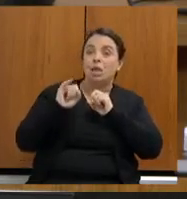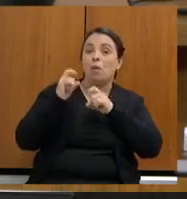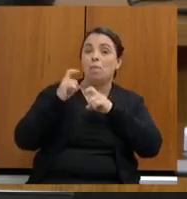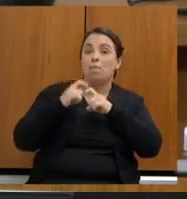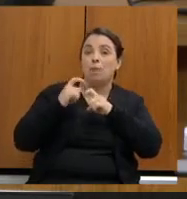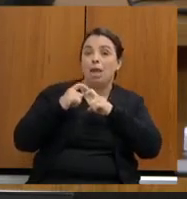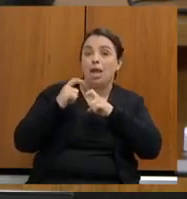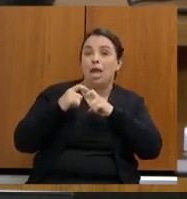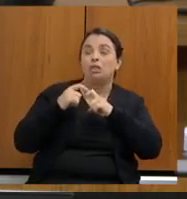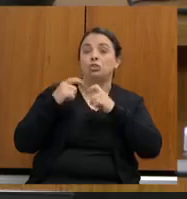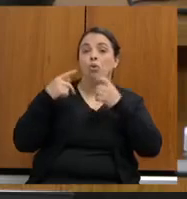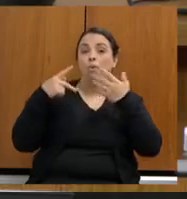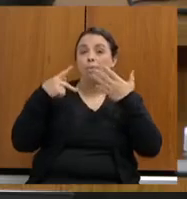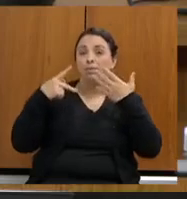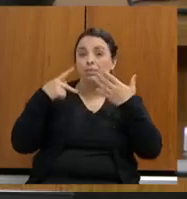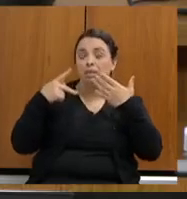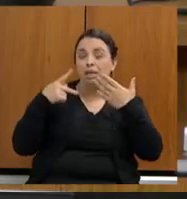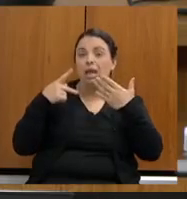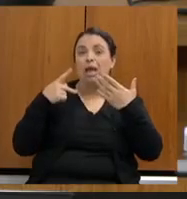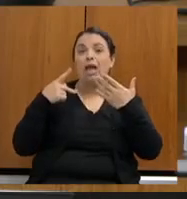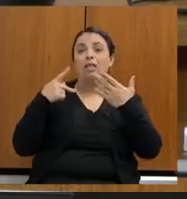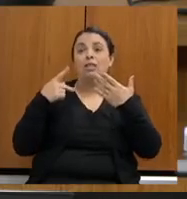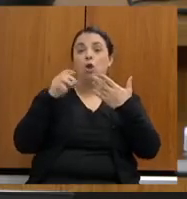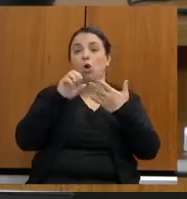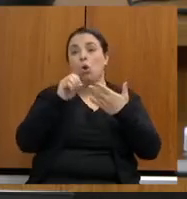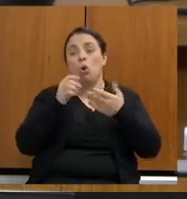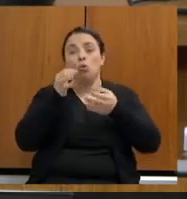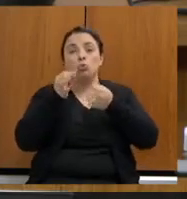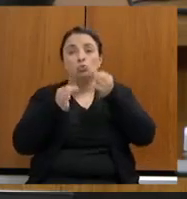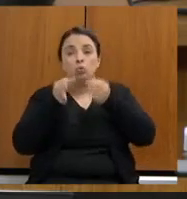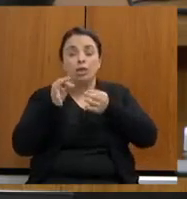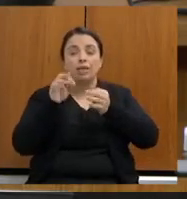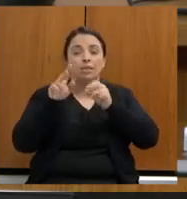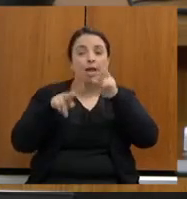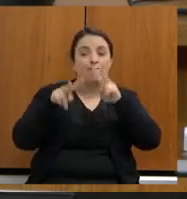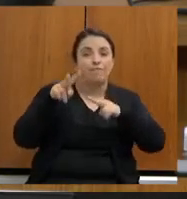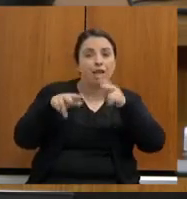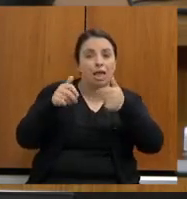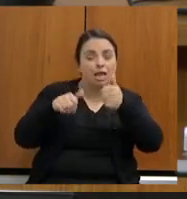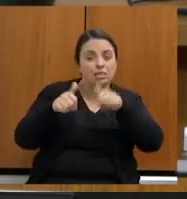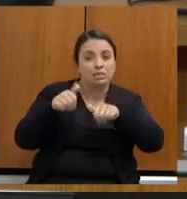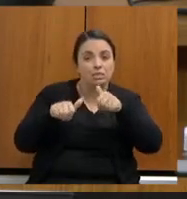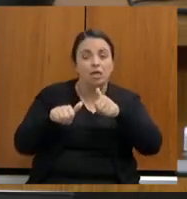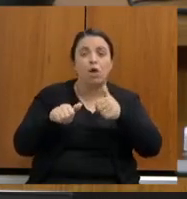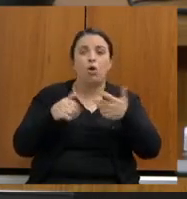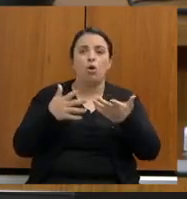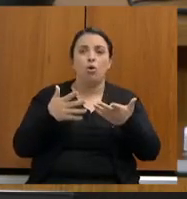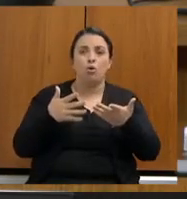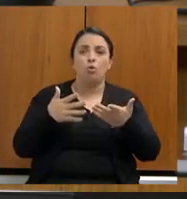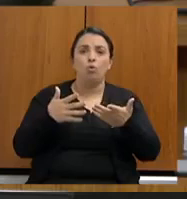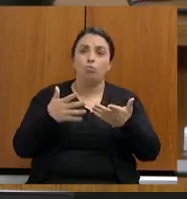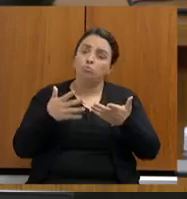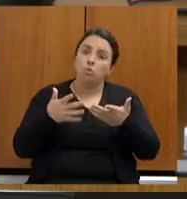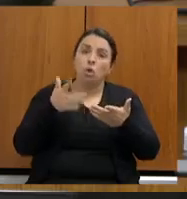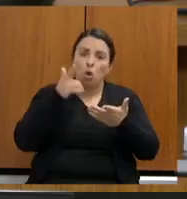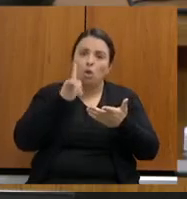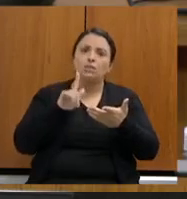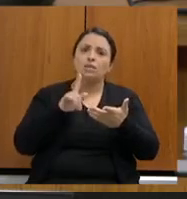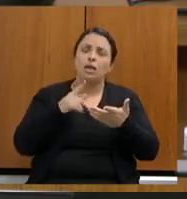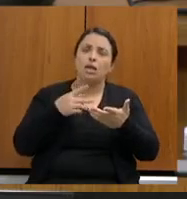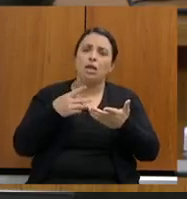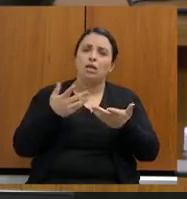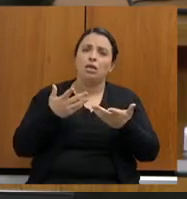juiz e aí nós temos os acompanhamentos que tem que ser cobrados como Rodrigues cobrou aqui do Ministério Público na